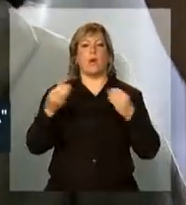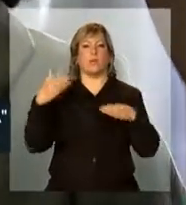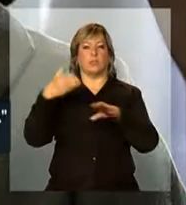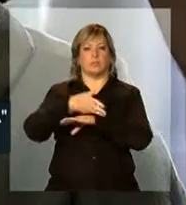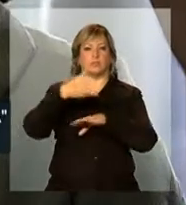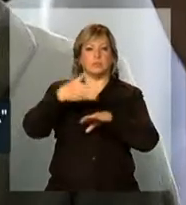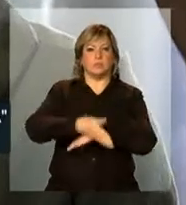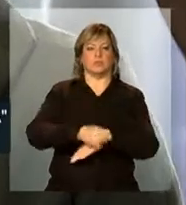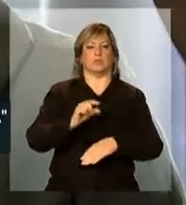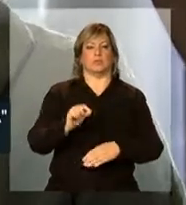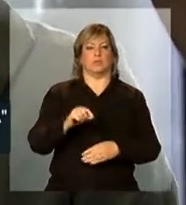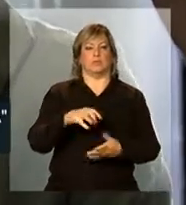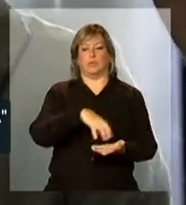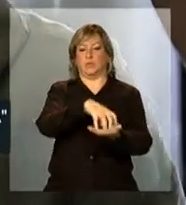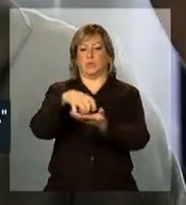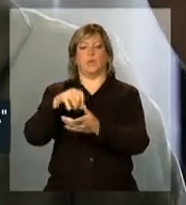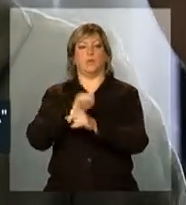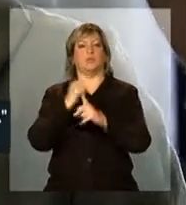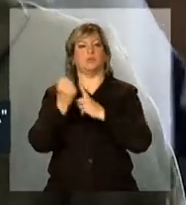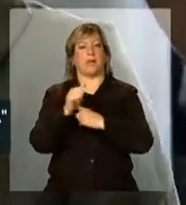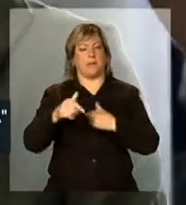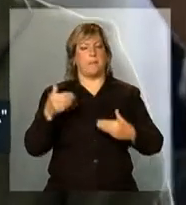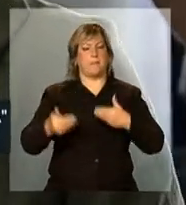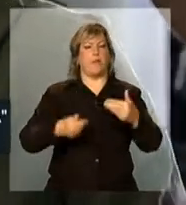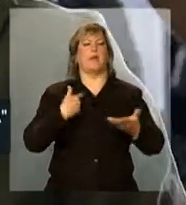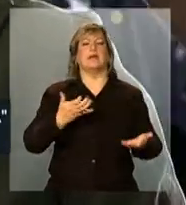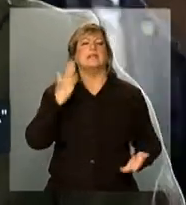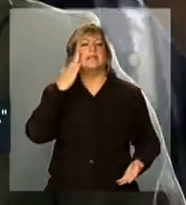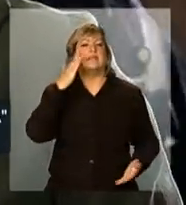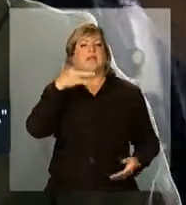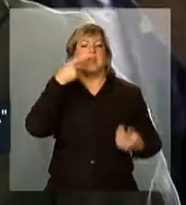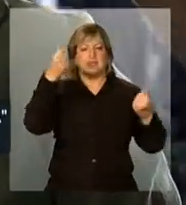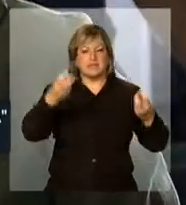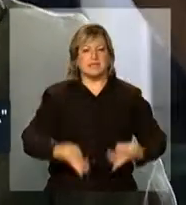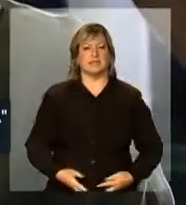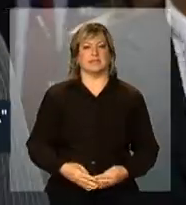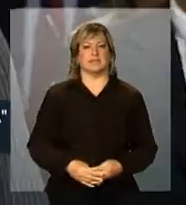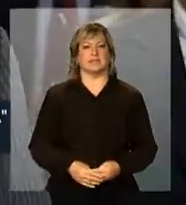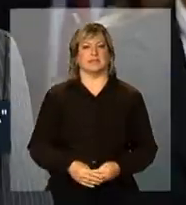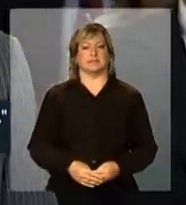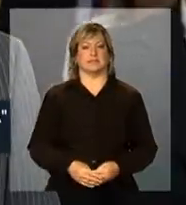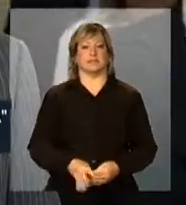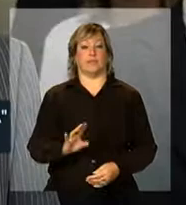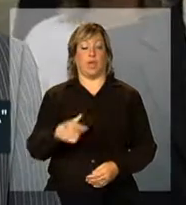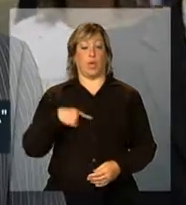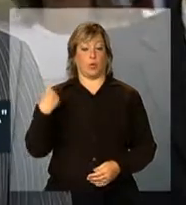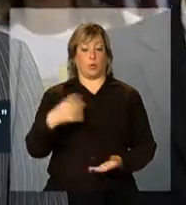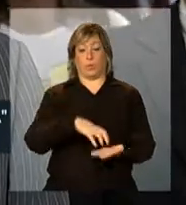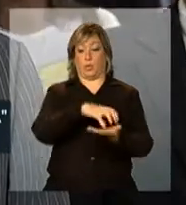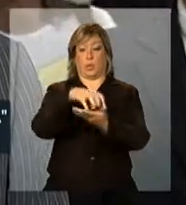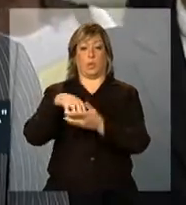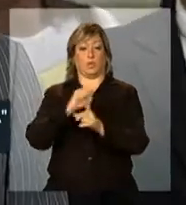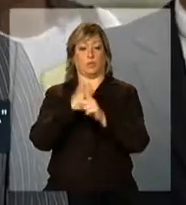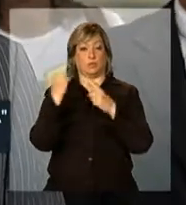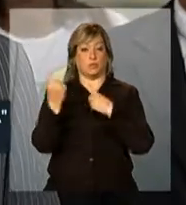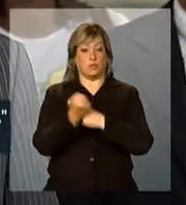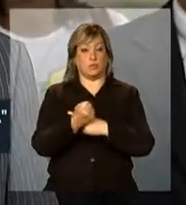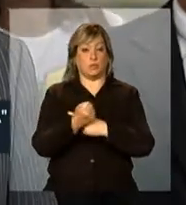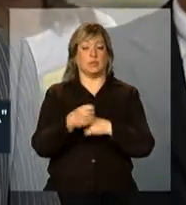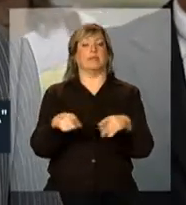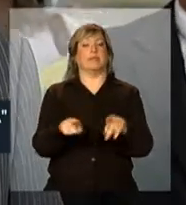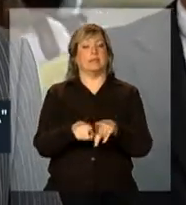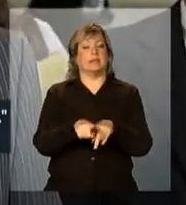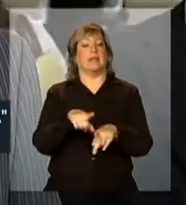dos movimentos sociais nesse processo. Eu queria também que o senhor falasse sobre isso. Olha, os movimentos sociais têm um papel